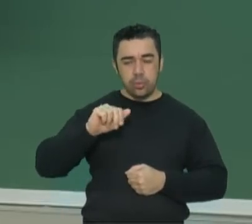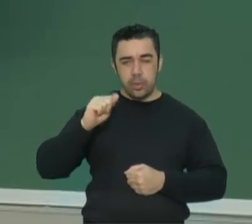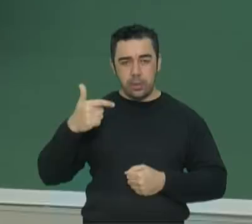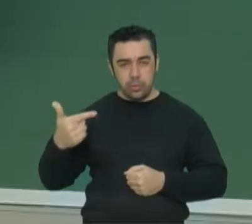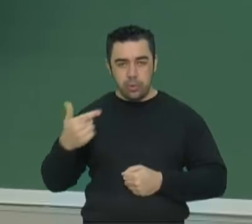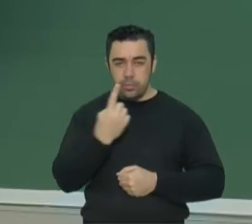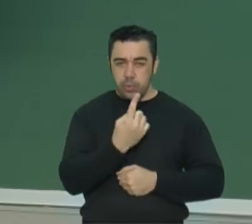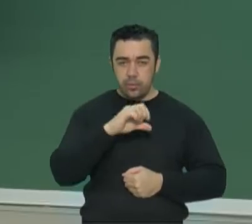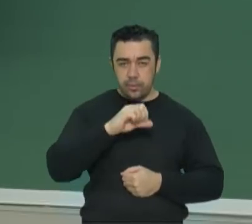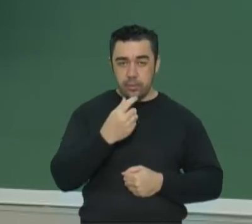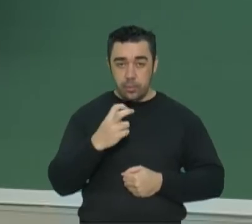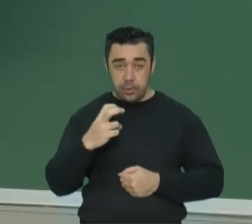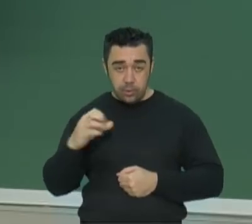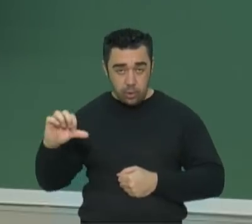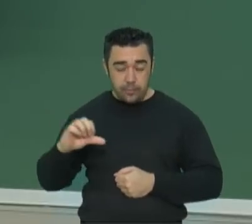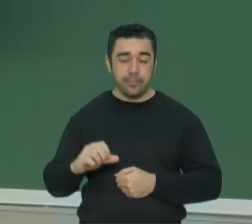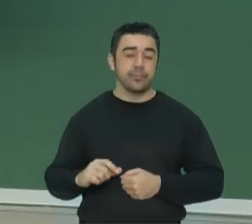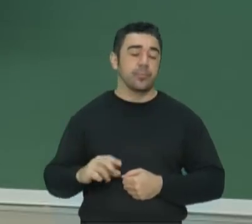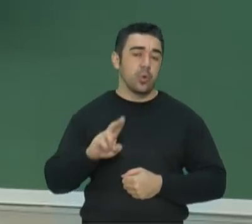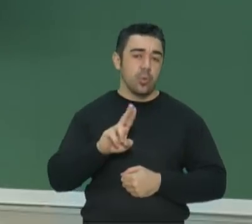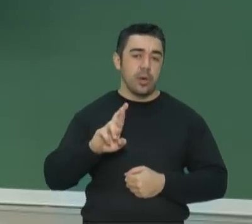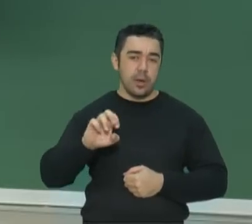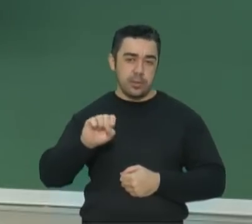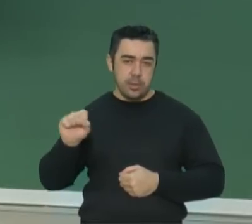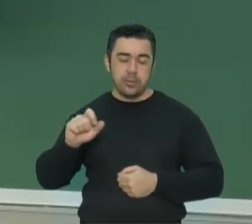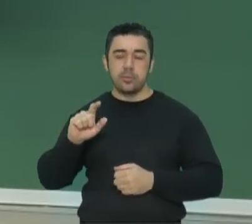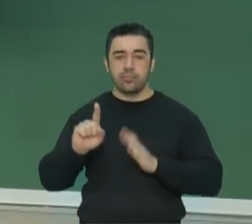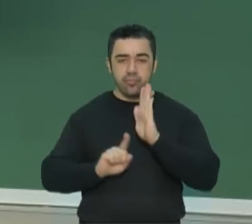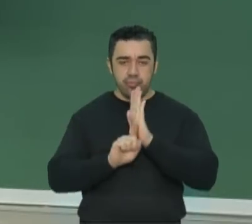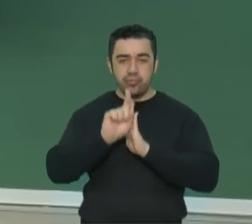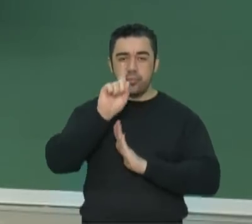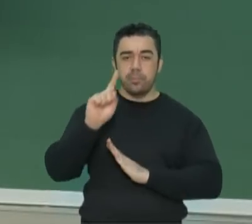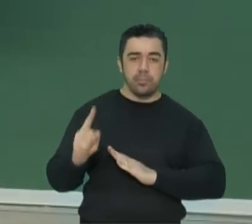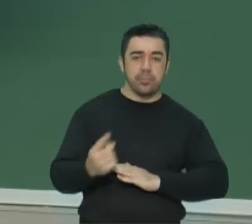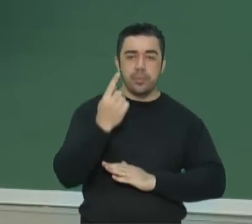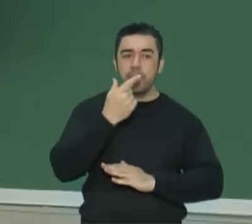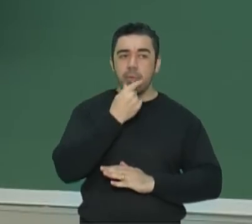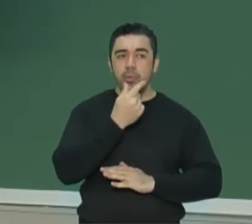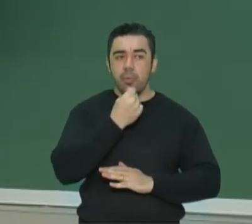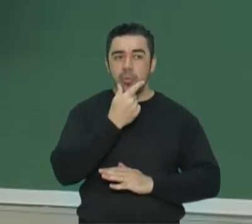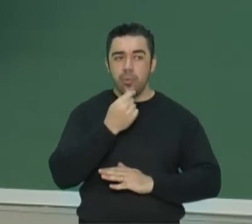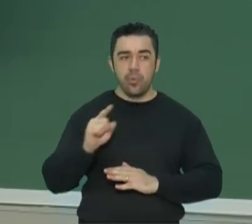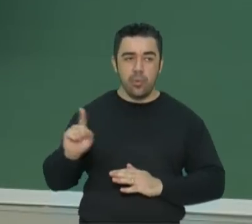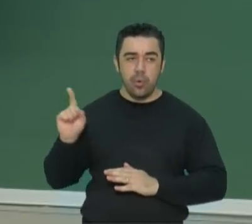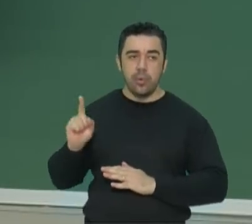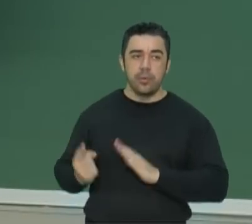1959. A União Soviética lançou o primeiro homem ao espaço, Yuri Gagarin, em